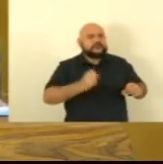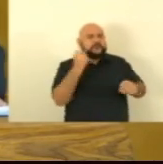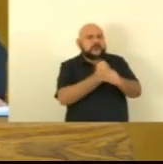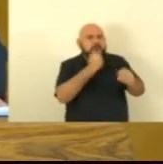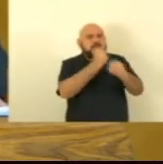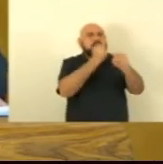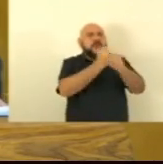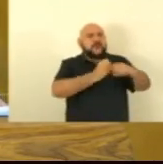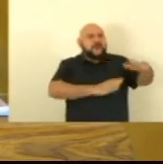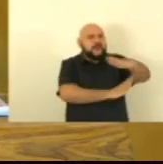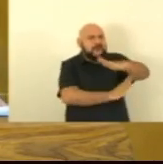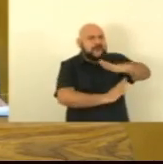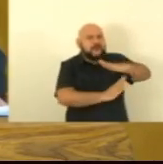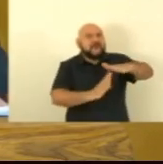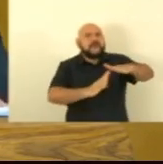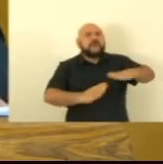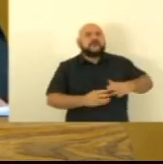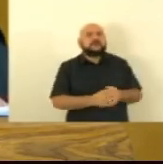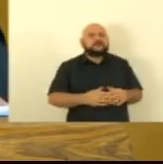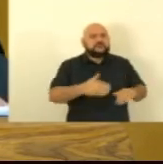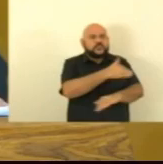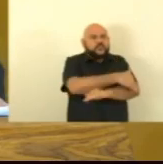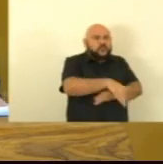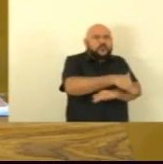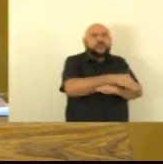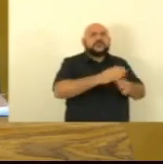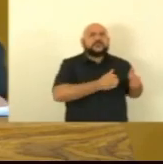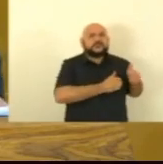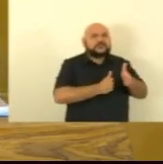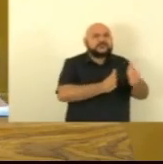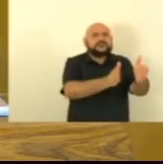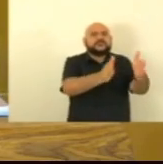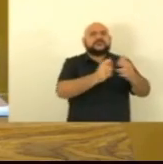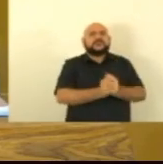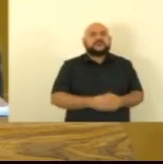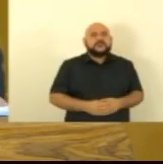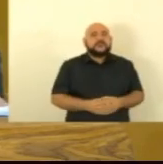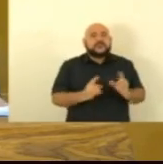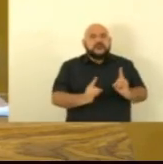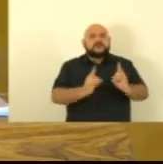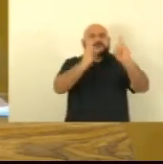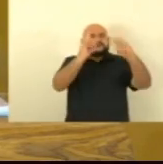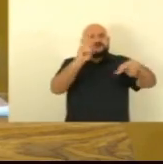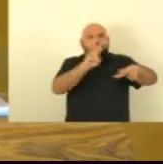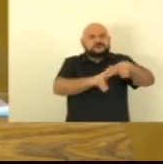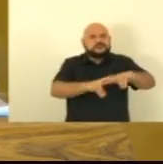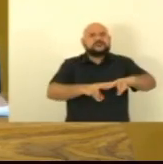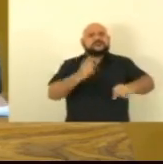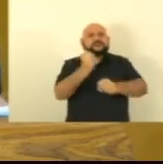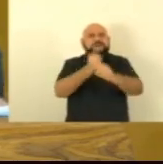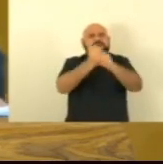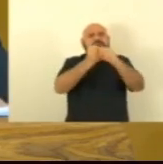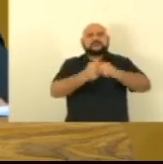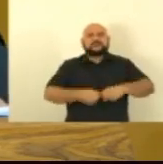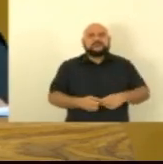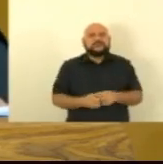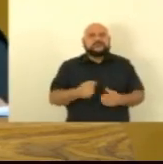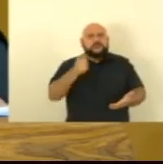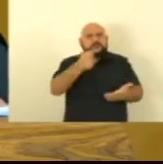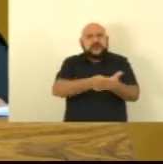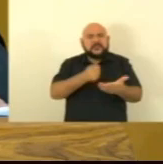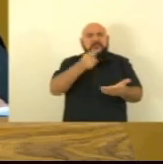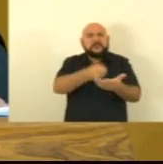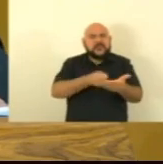estradas, em escolas, em delegacia, em presídio, e assim vai. Mas nós não